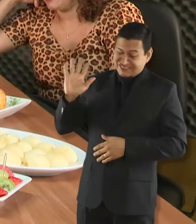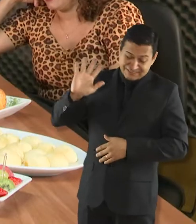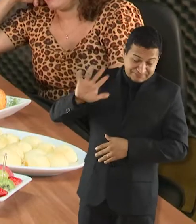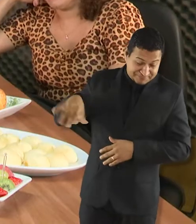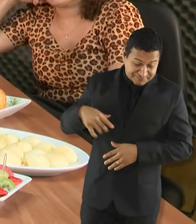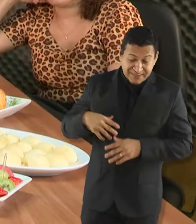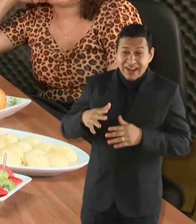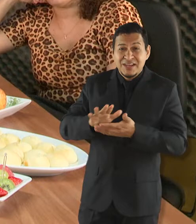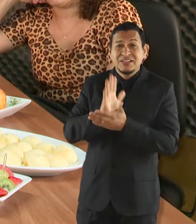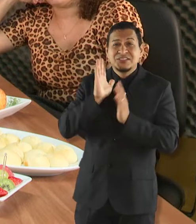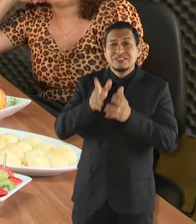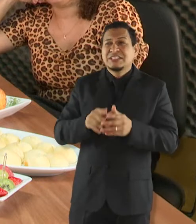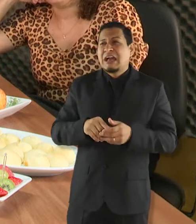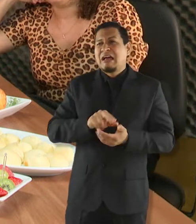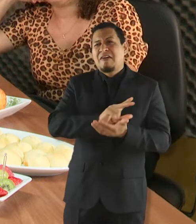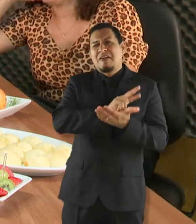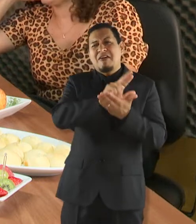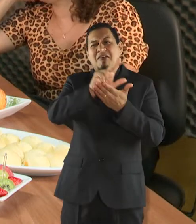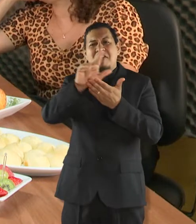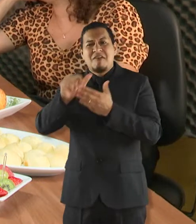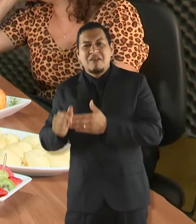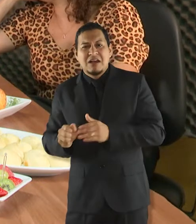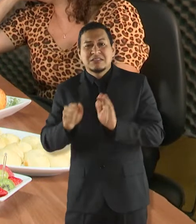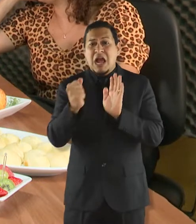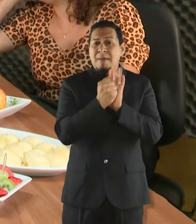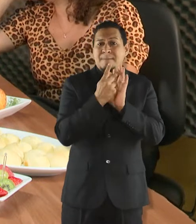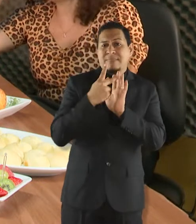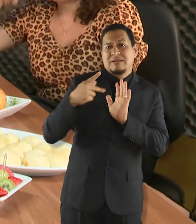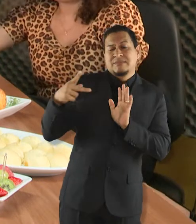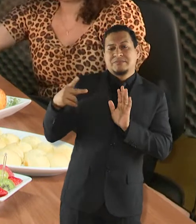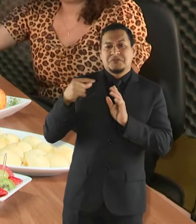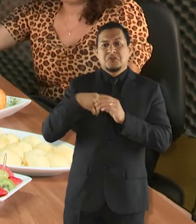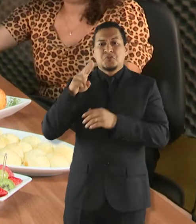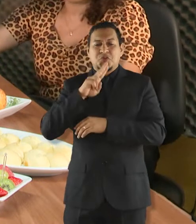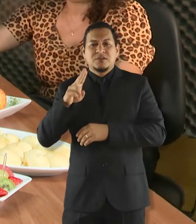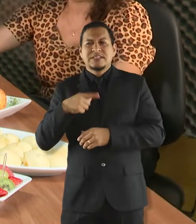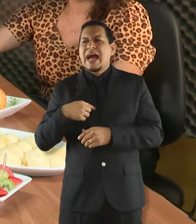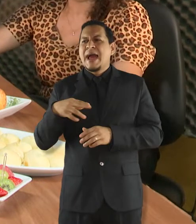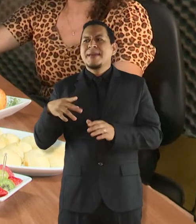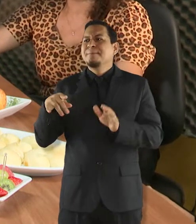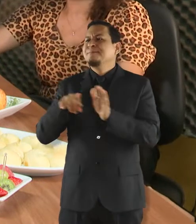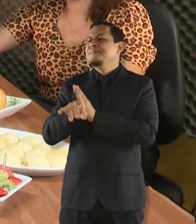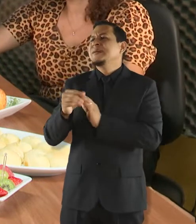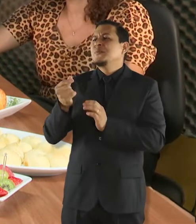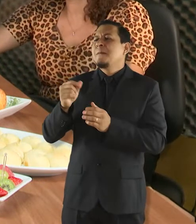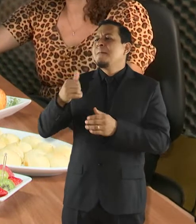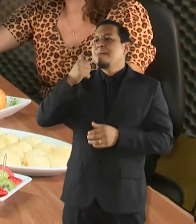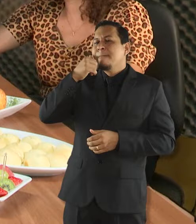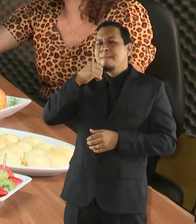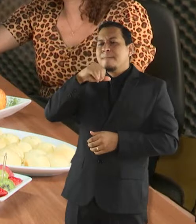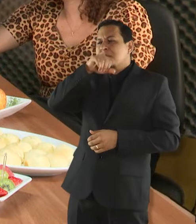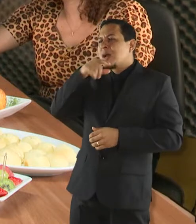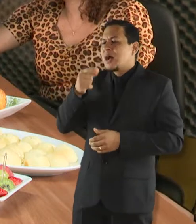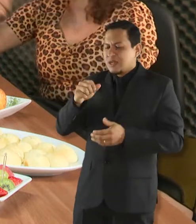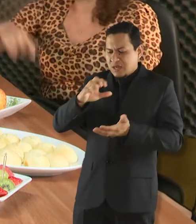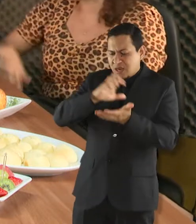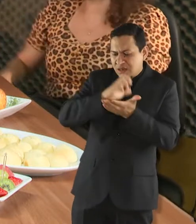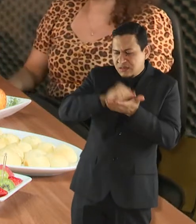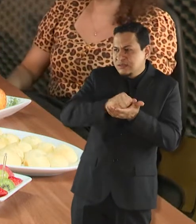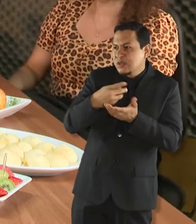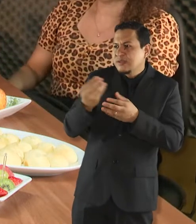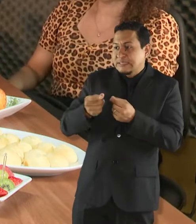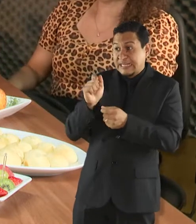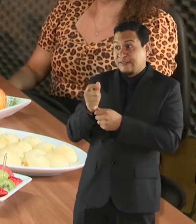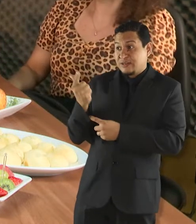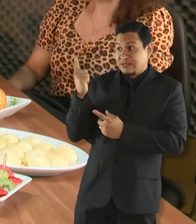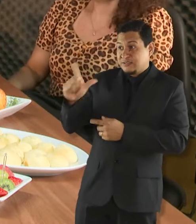TikTok. é Kawaii. Tem lá no meu celular. Meu filho Sério? me obriga, mãe, se cadastra no Kawaii aí, que é pra me dar dinheiro. Eu digo, menino, esse